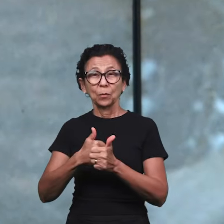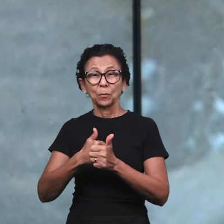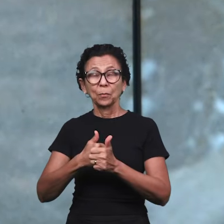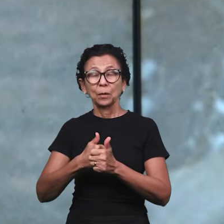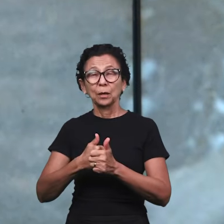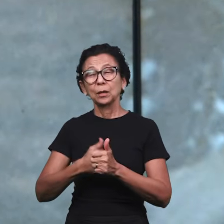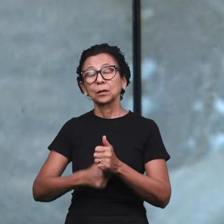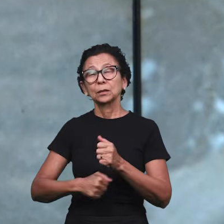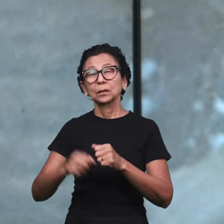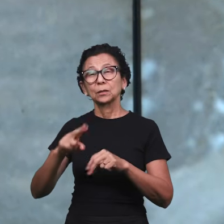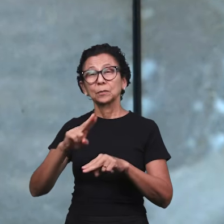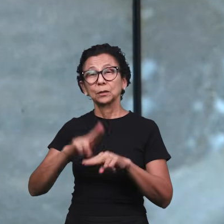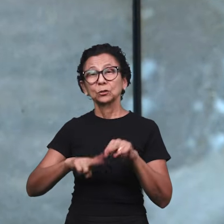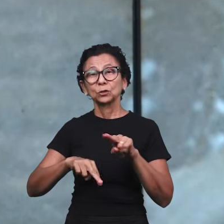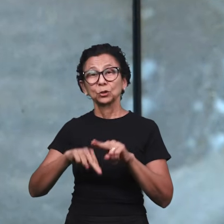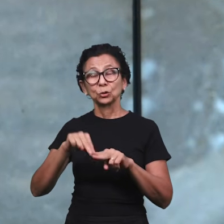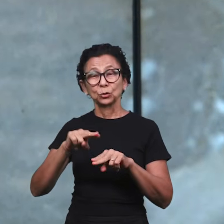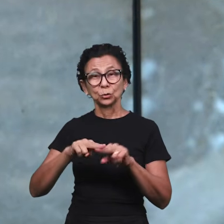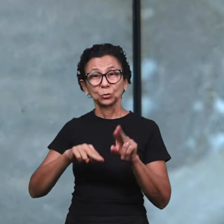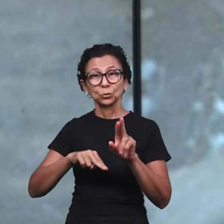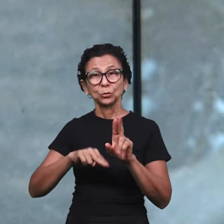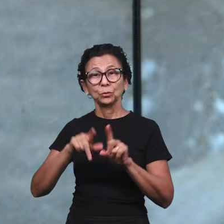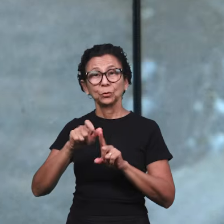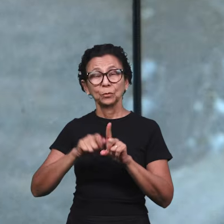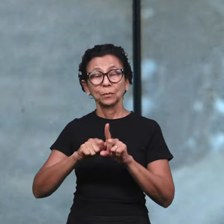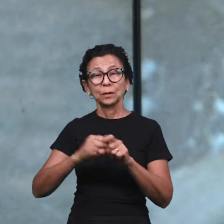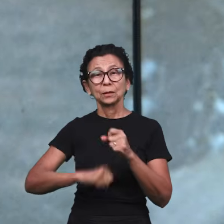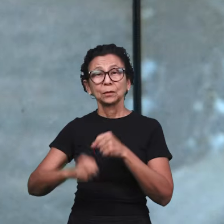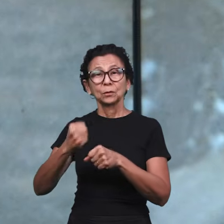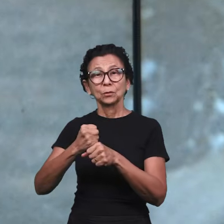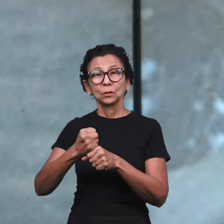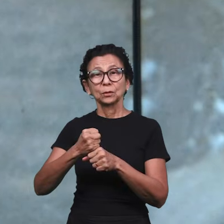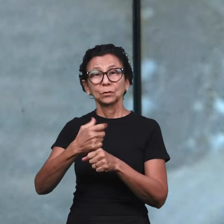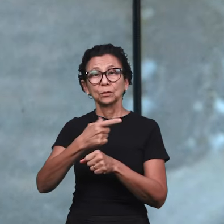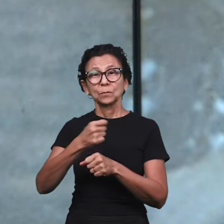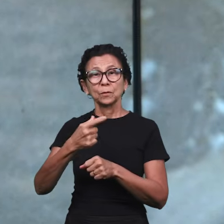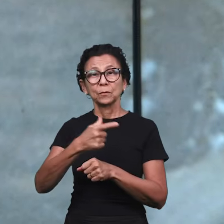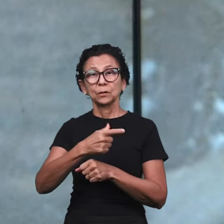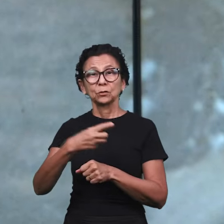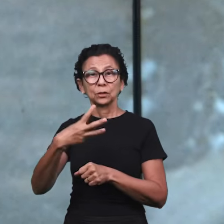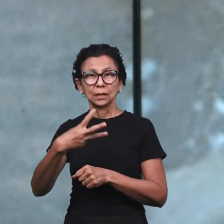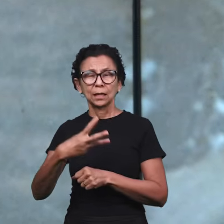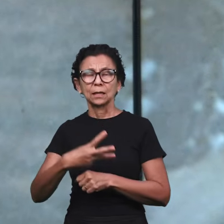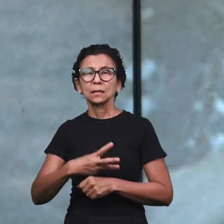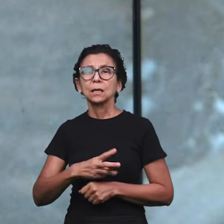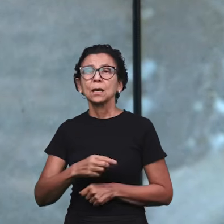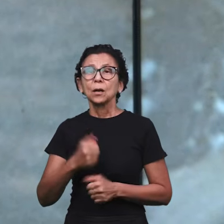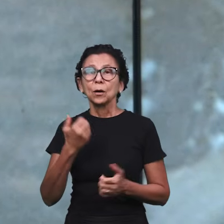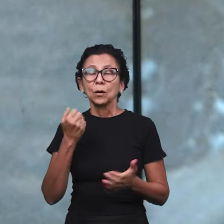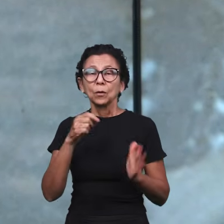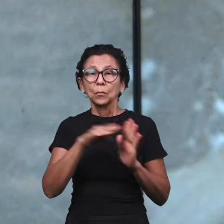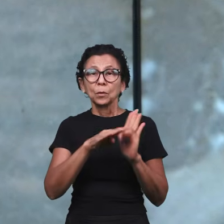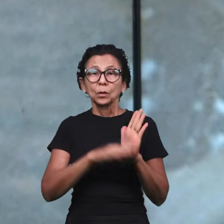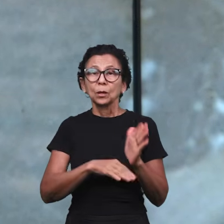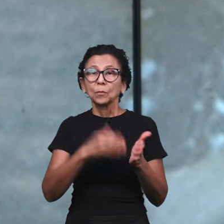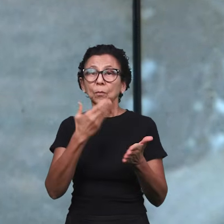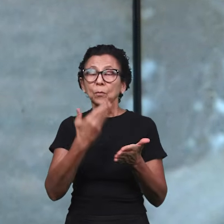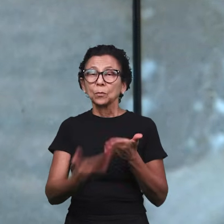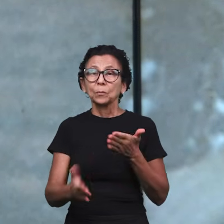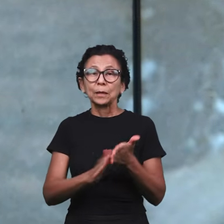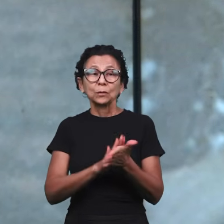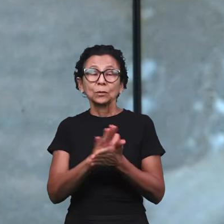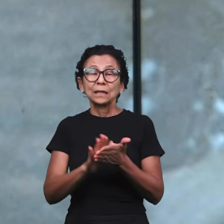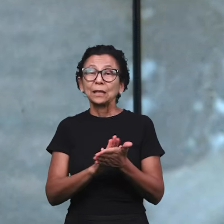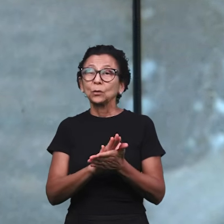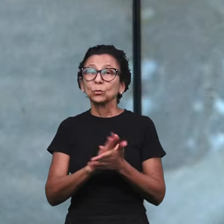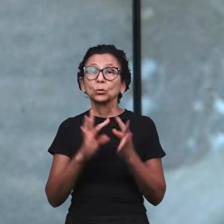de 2023, e tenho aprendido muito. Não perco um programa. Que Deus continue abençoando e usando os jovens na